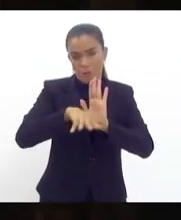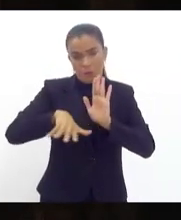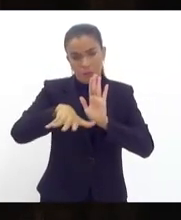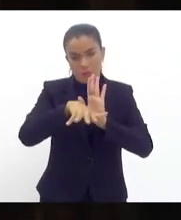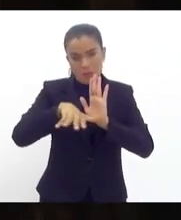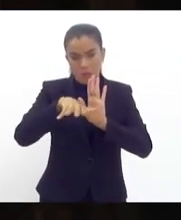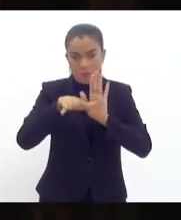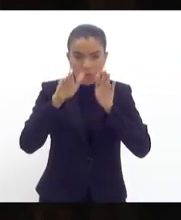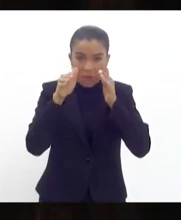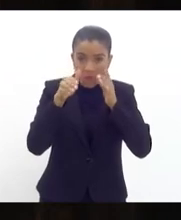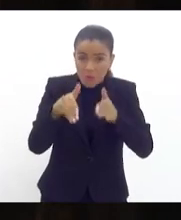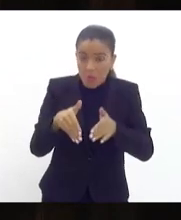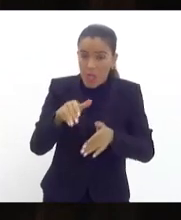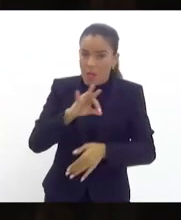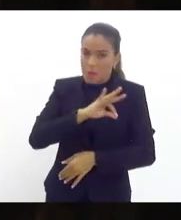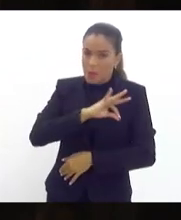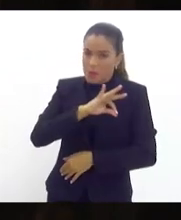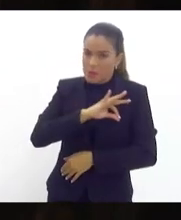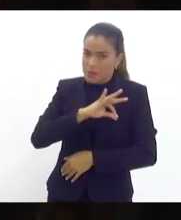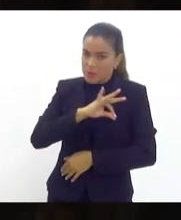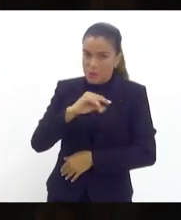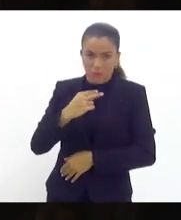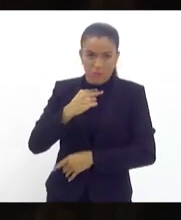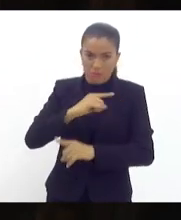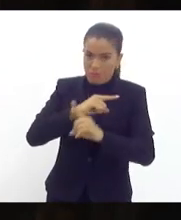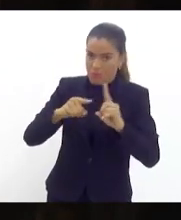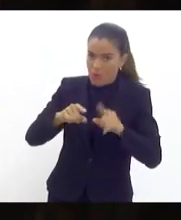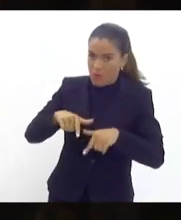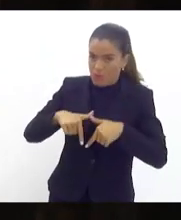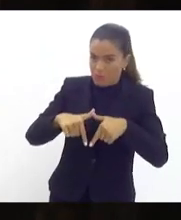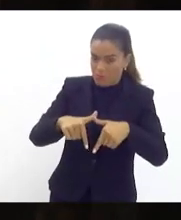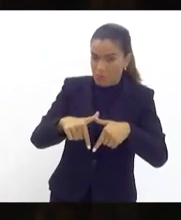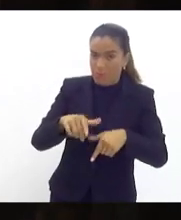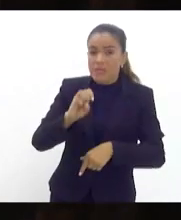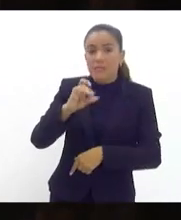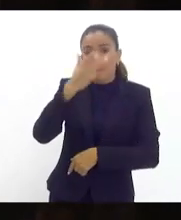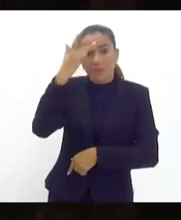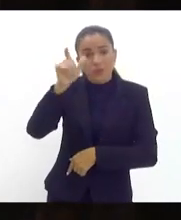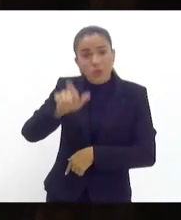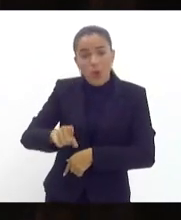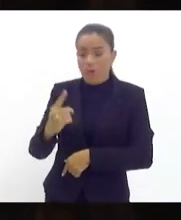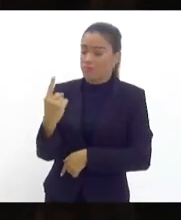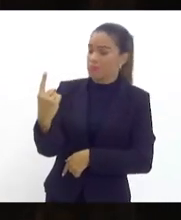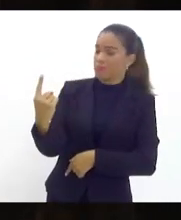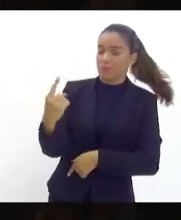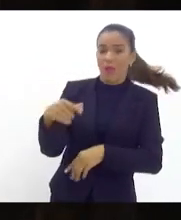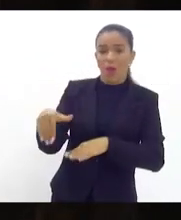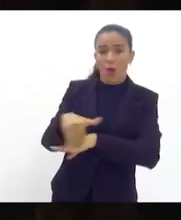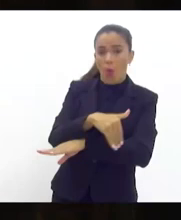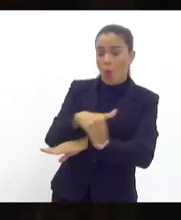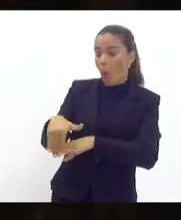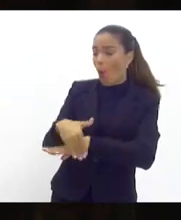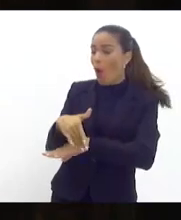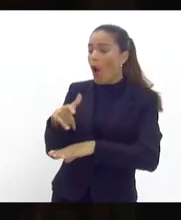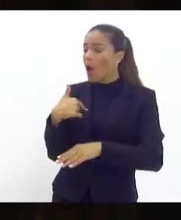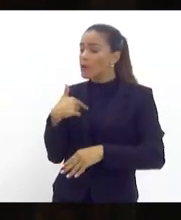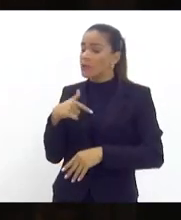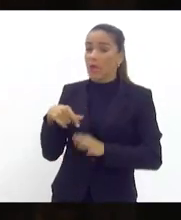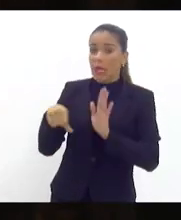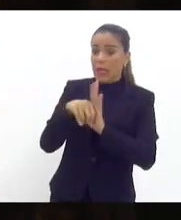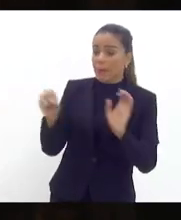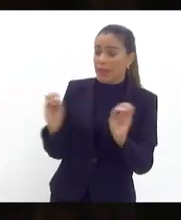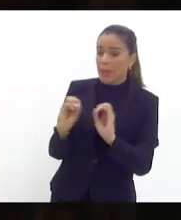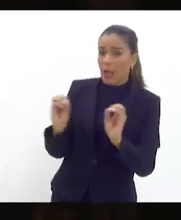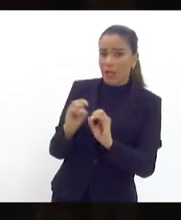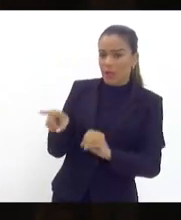a polícia a polícia não pode atuar diretamente ou seja esse indivíduo estiver simplesmente na rua não cometendo nenhum crime ele